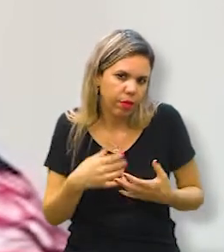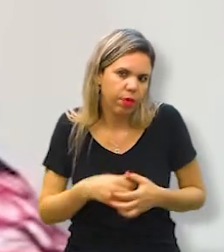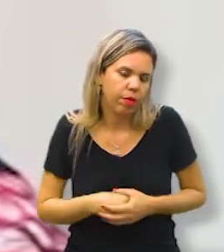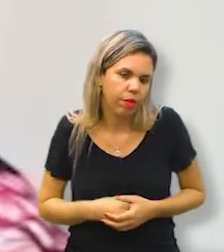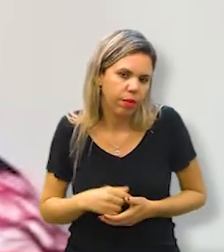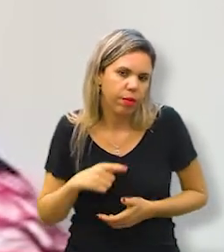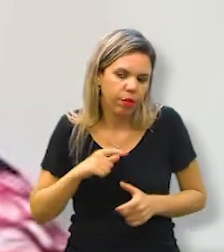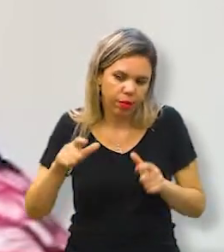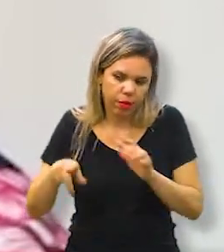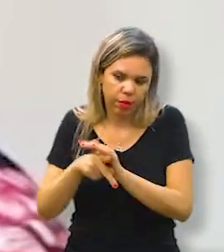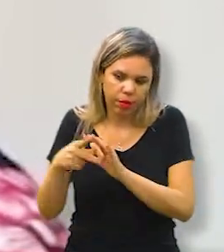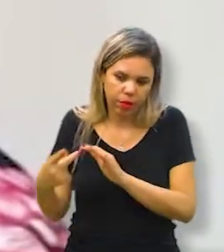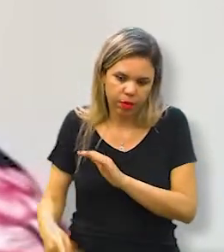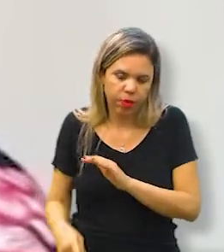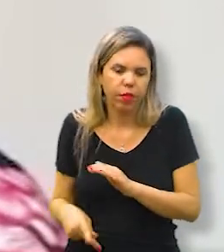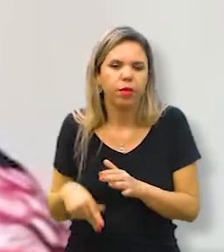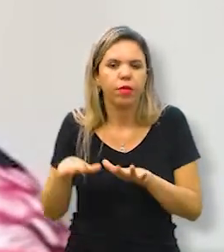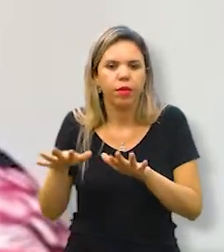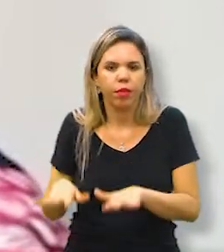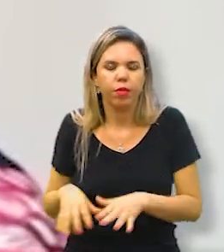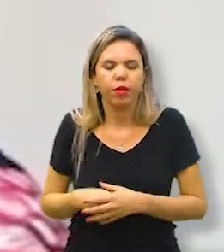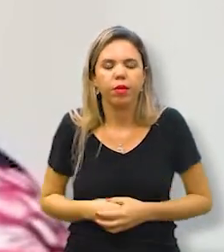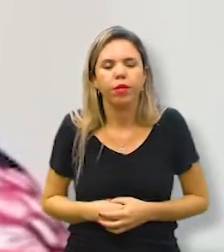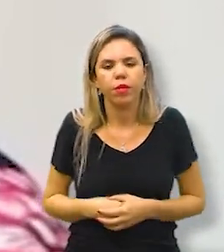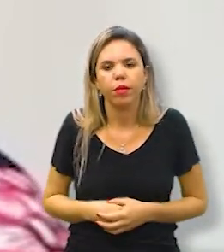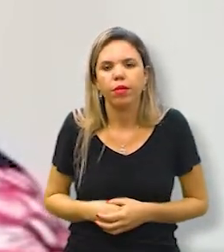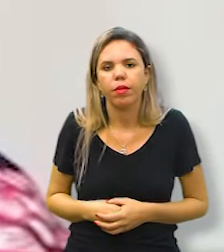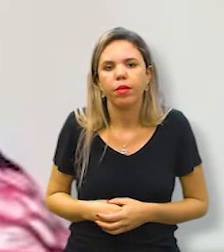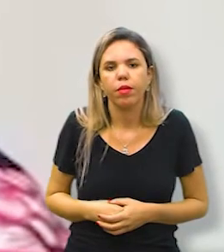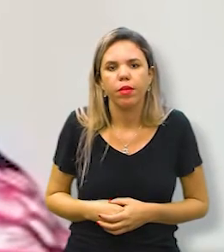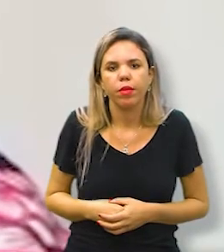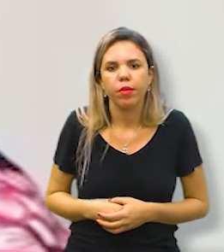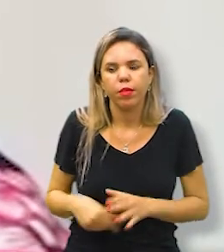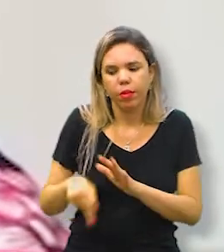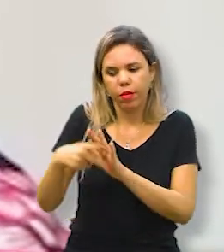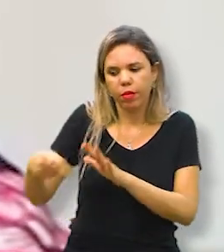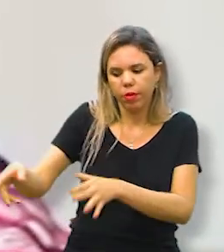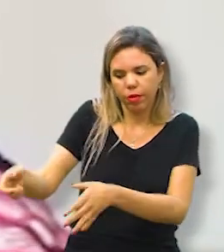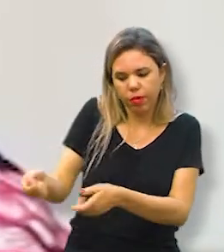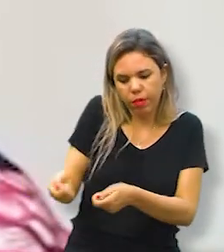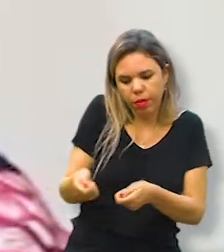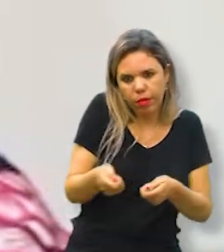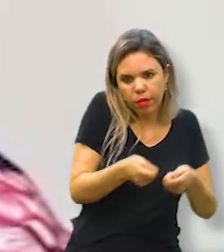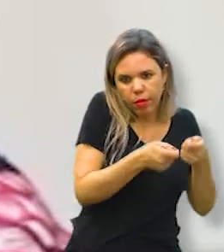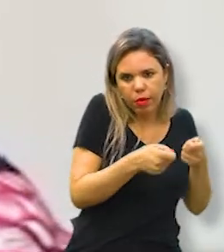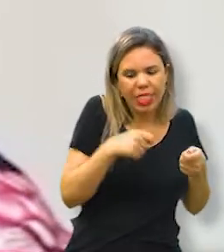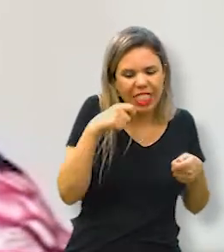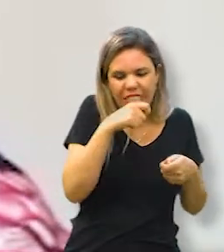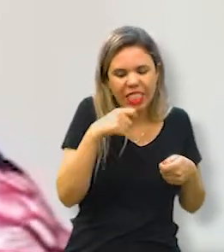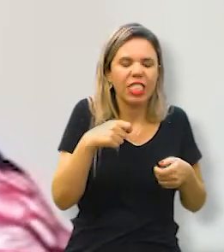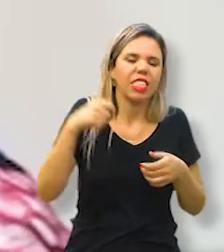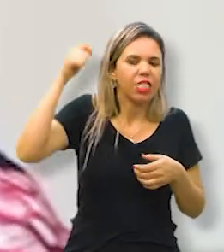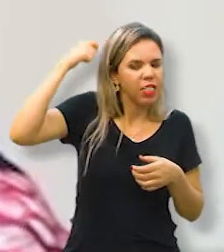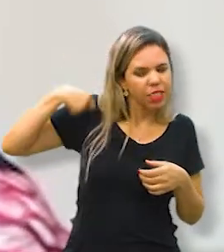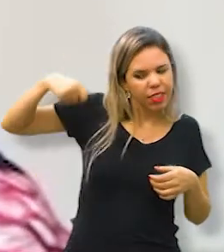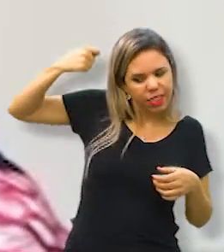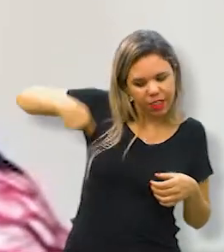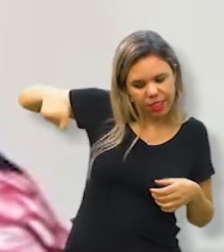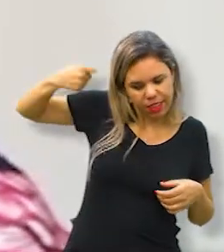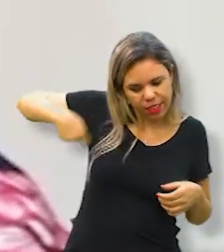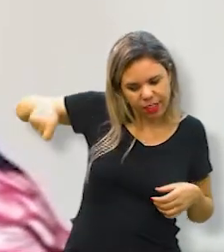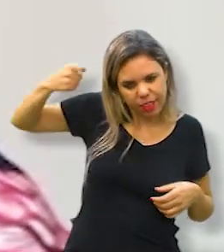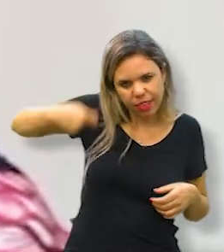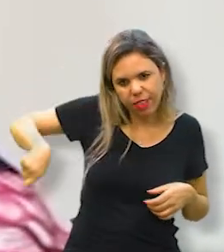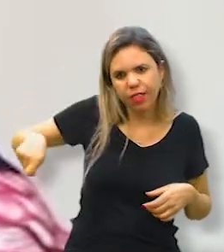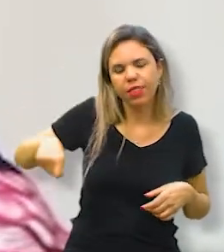temos o espaço lá embaixo onde eles ficam, buscar o seu cavalo, escovar o seu cavalo,